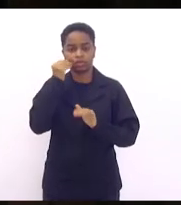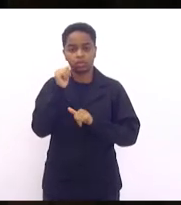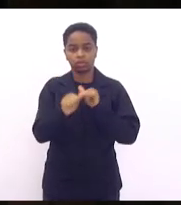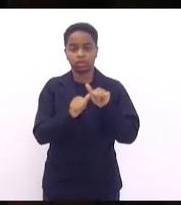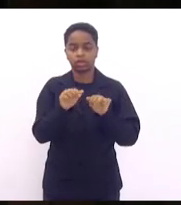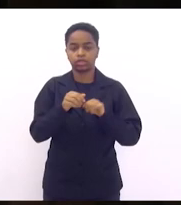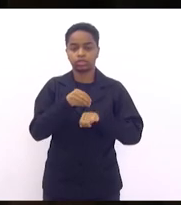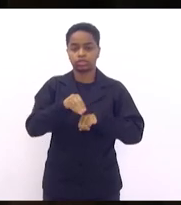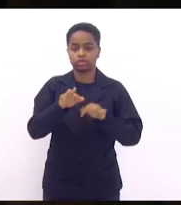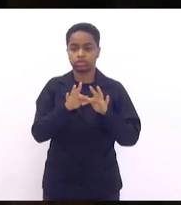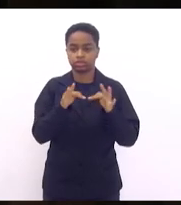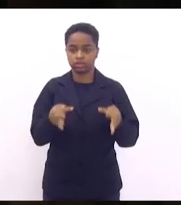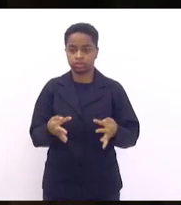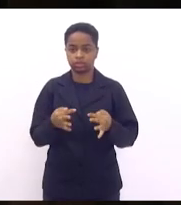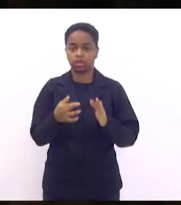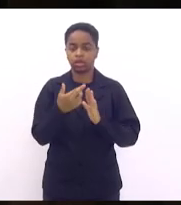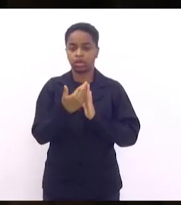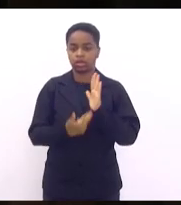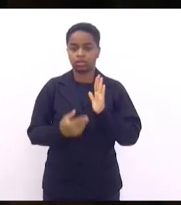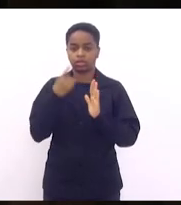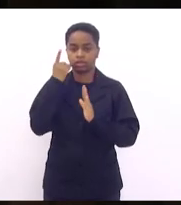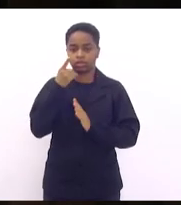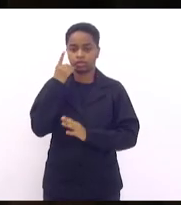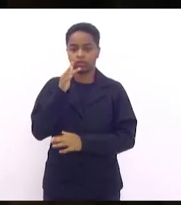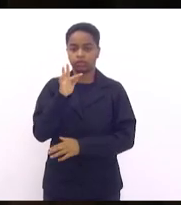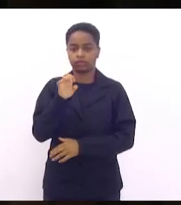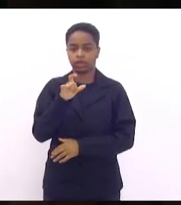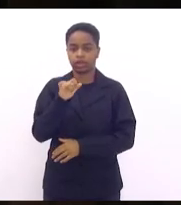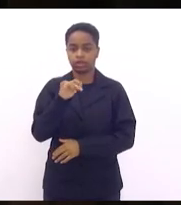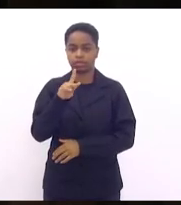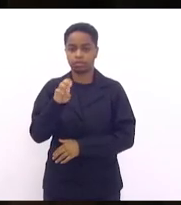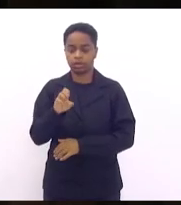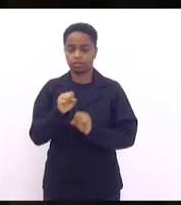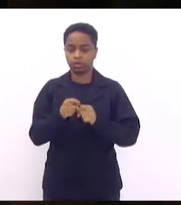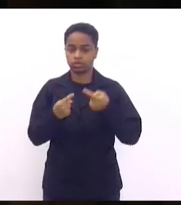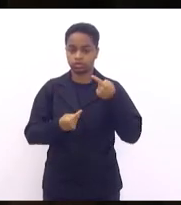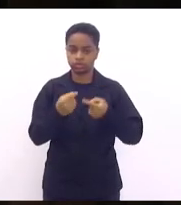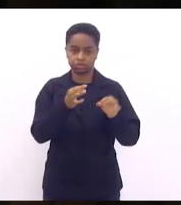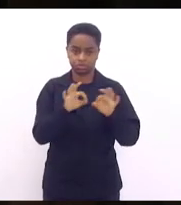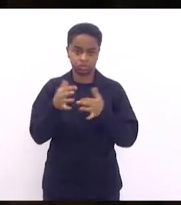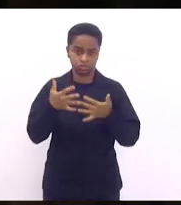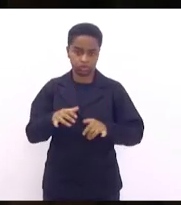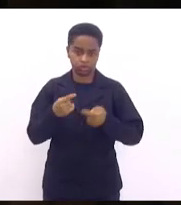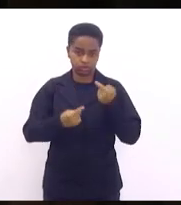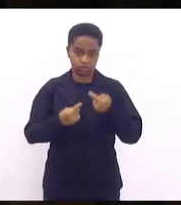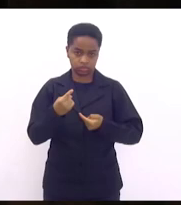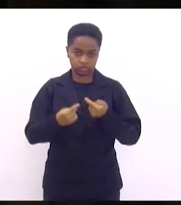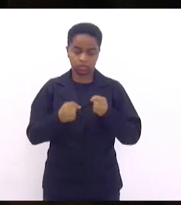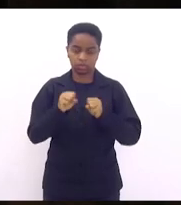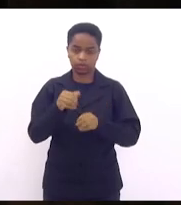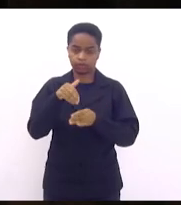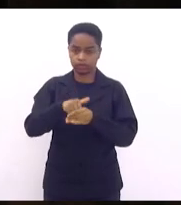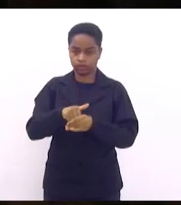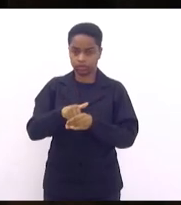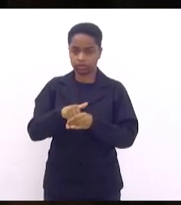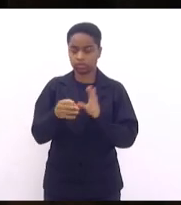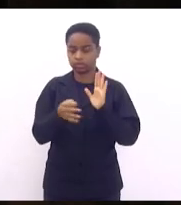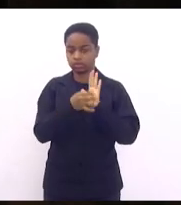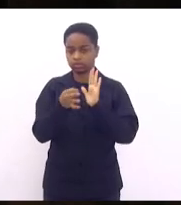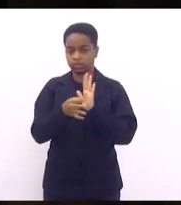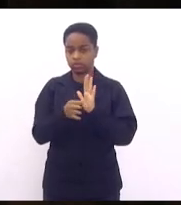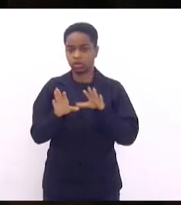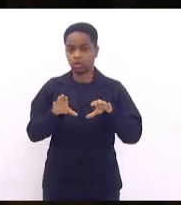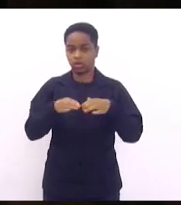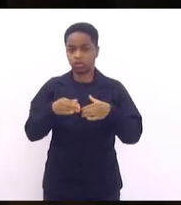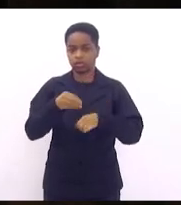indicação simples. Relator, deputado Felipe Soares. Em discussão, não havendo quem queira discutir, em votação, o parecer da comissão